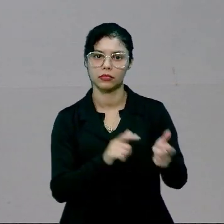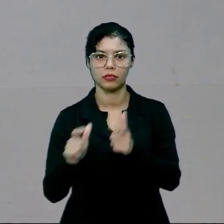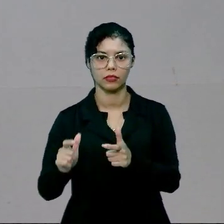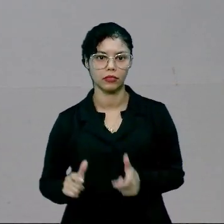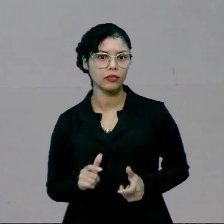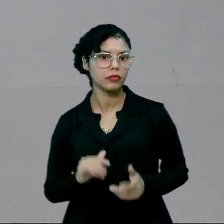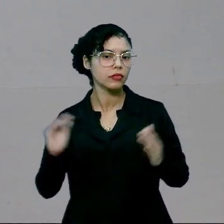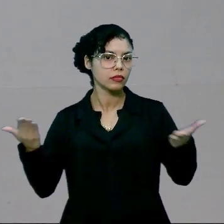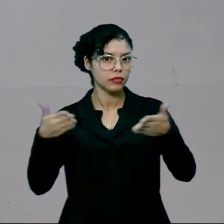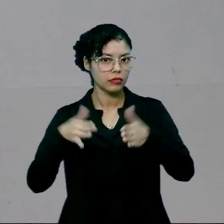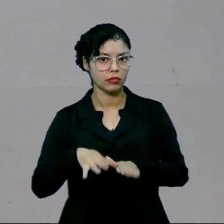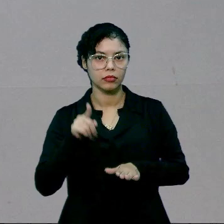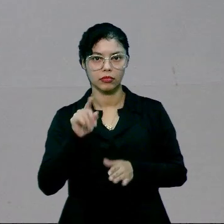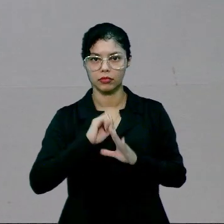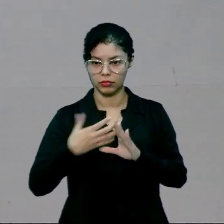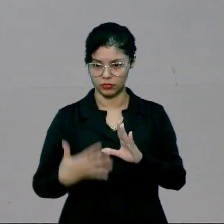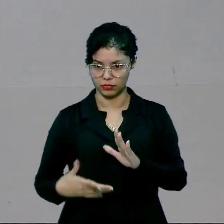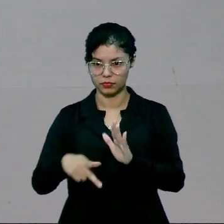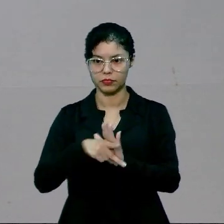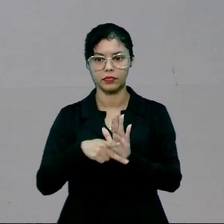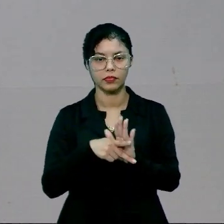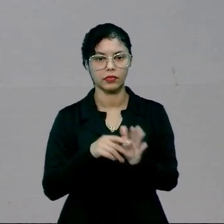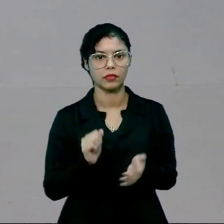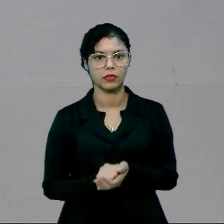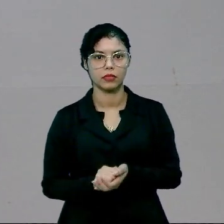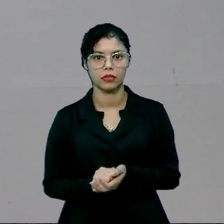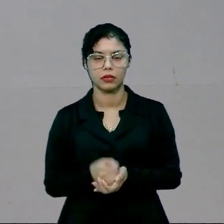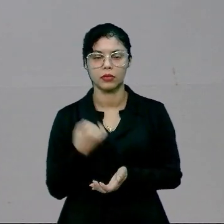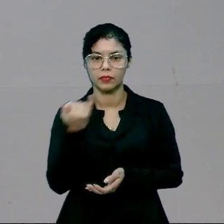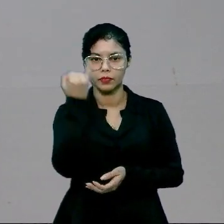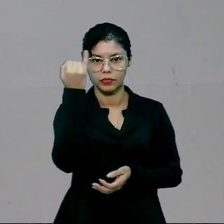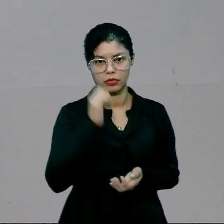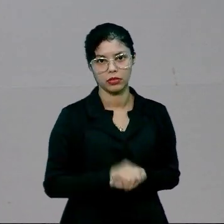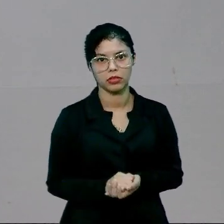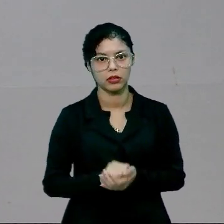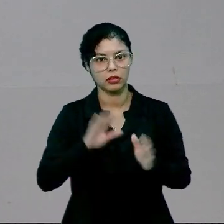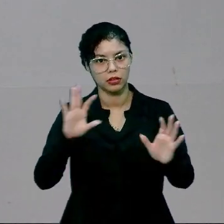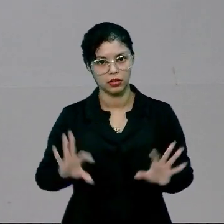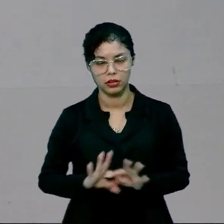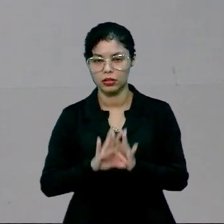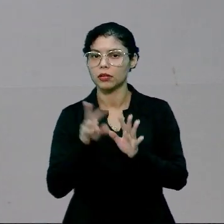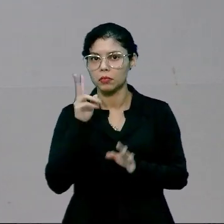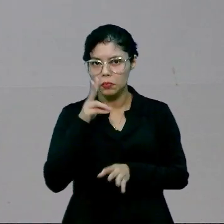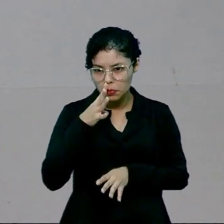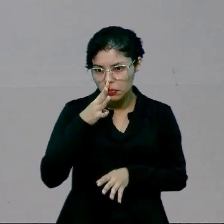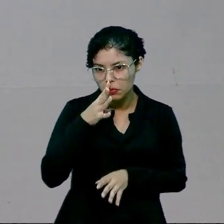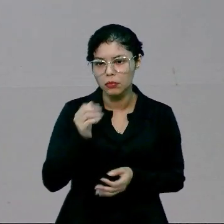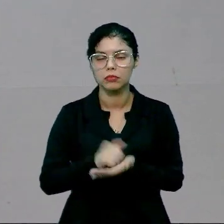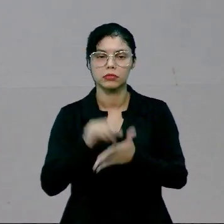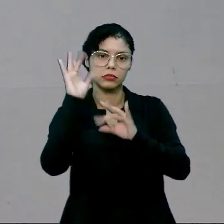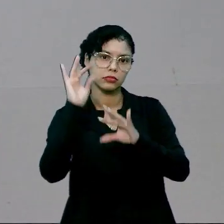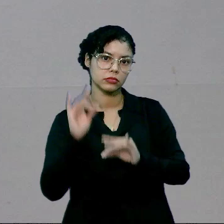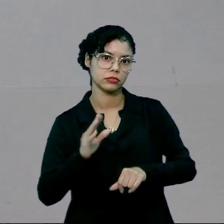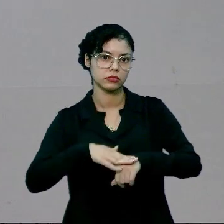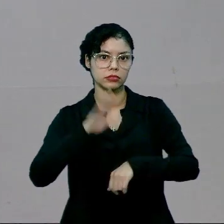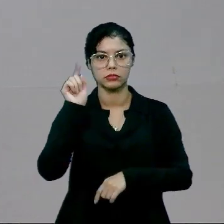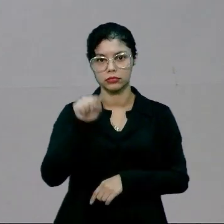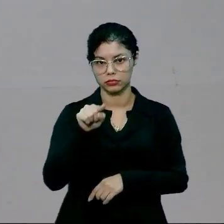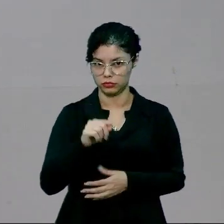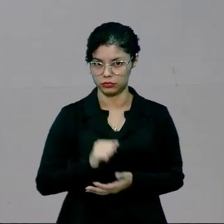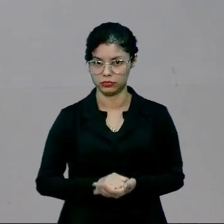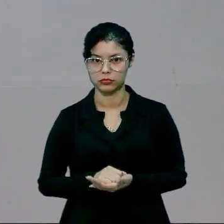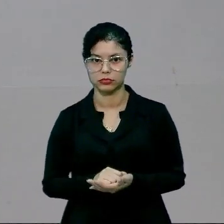em si está inserido, é isso que se caracteriza. A obra ela é importantíssima, interessantíssima. A gente tem outros detalhes, mas